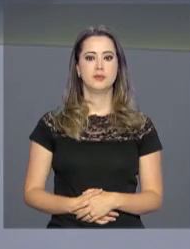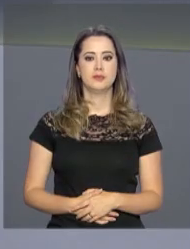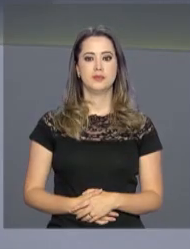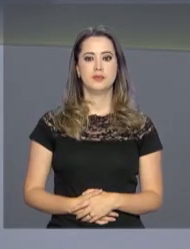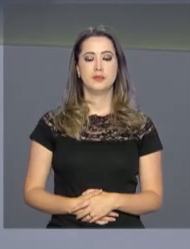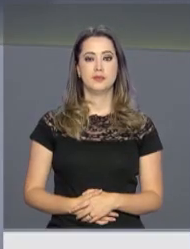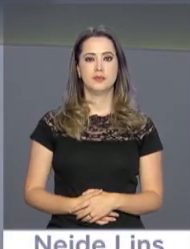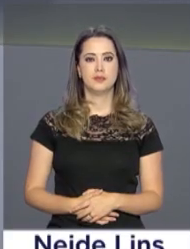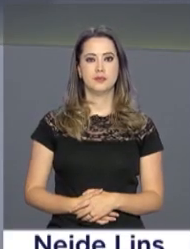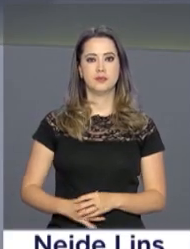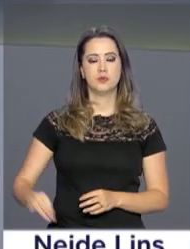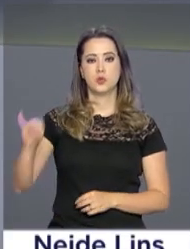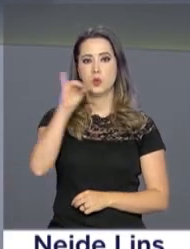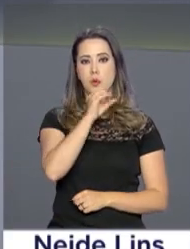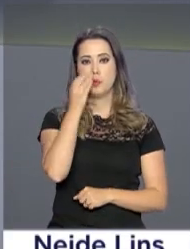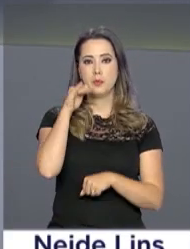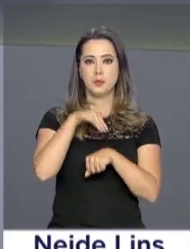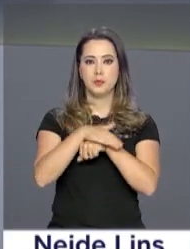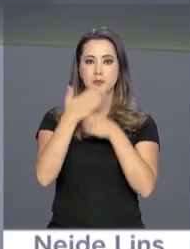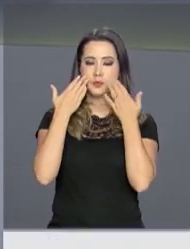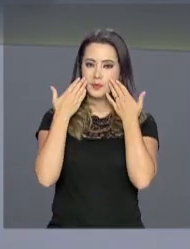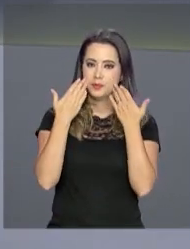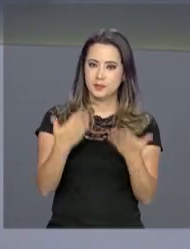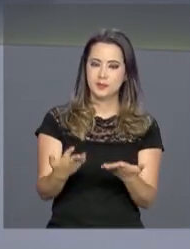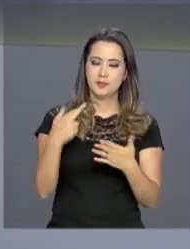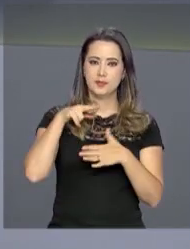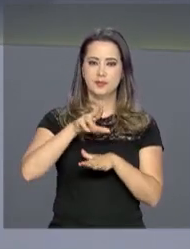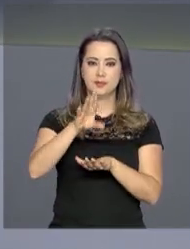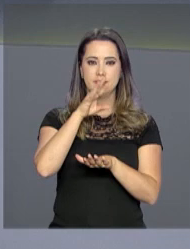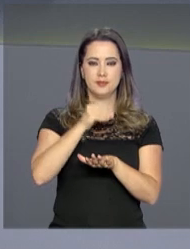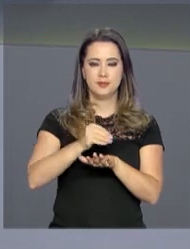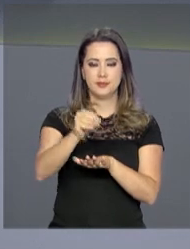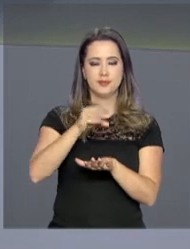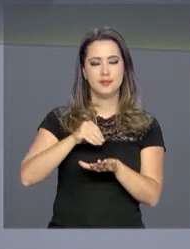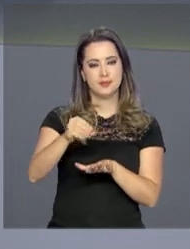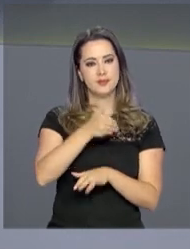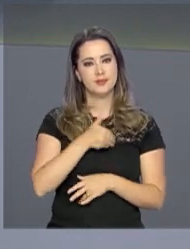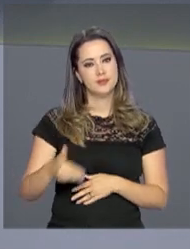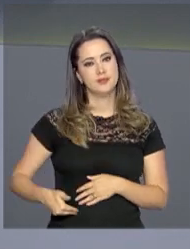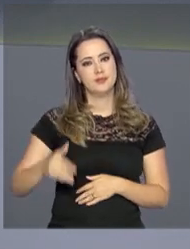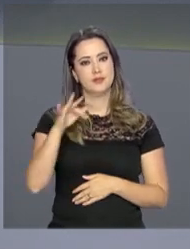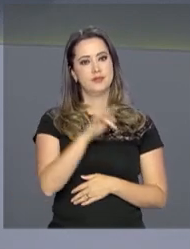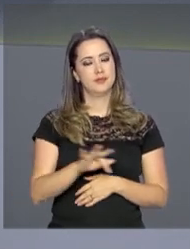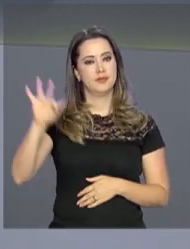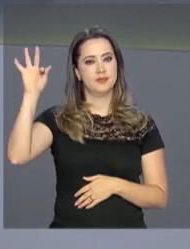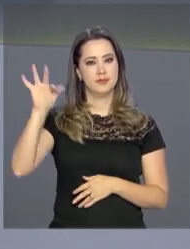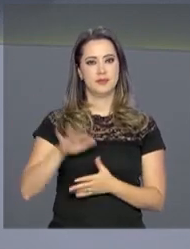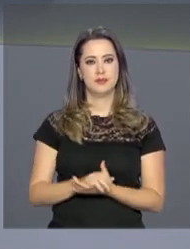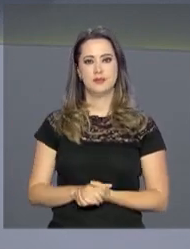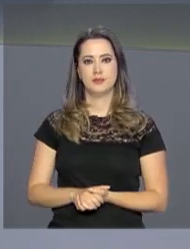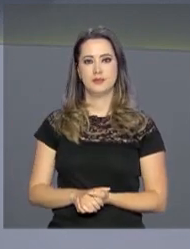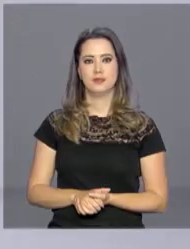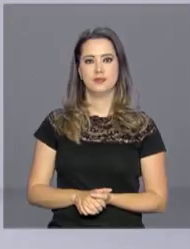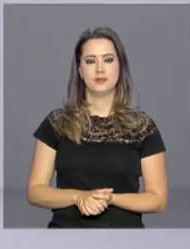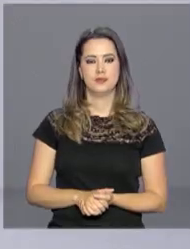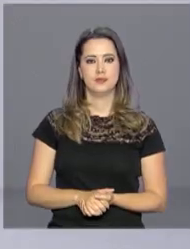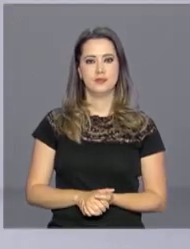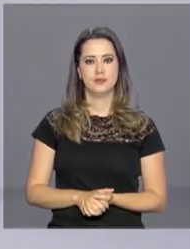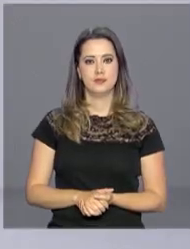olá boa noite no ar mais uma edição do repórter nbr com as notícias do governo federal